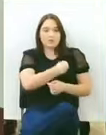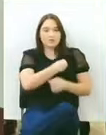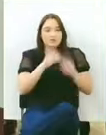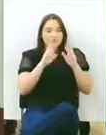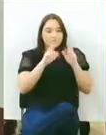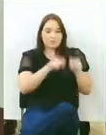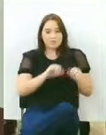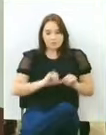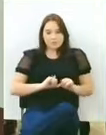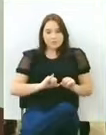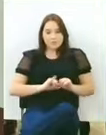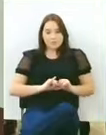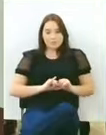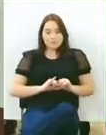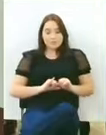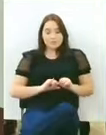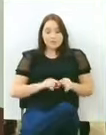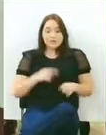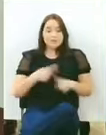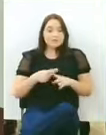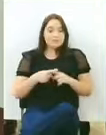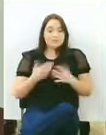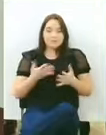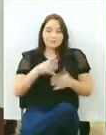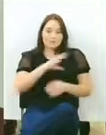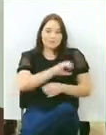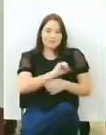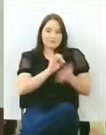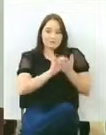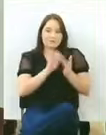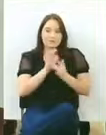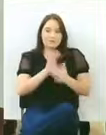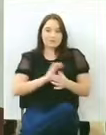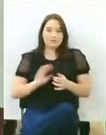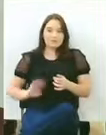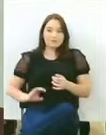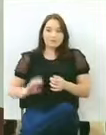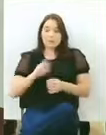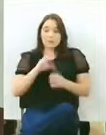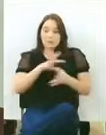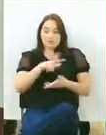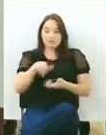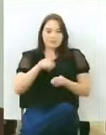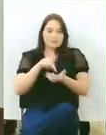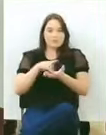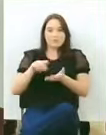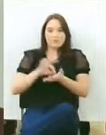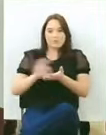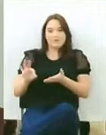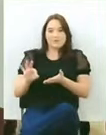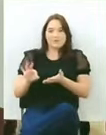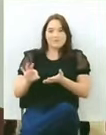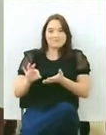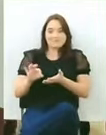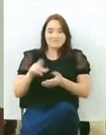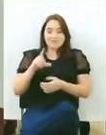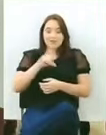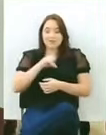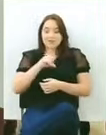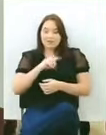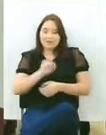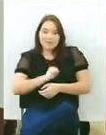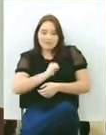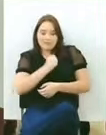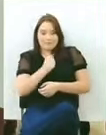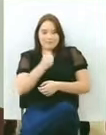vive em meio a muito sofrimento, exatamente porque ela ama Cristo e o mundo odeia Jesus Cristo. E